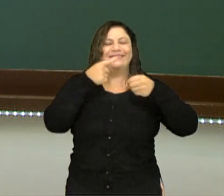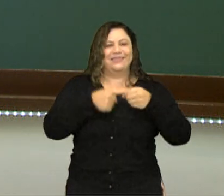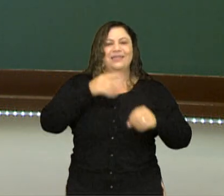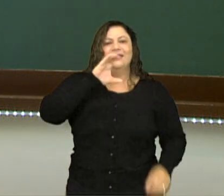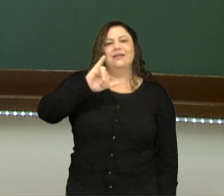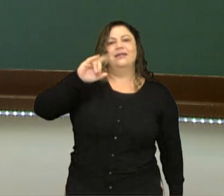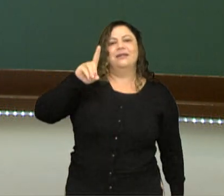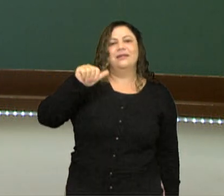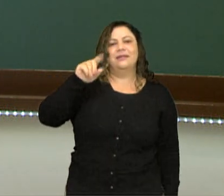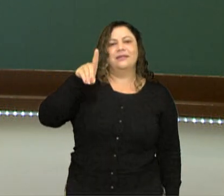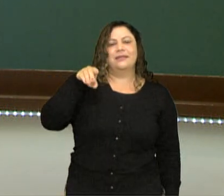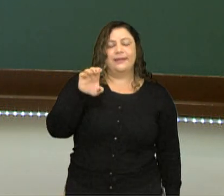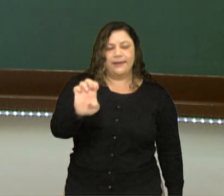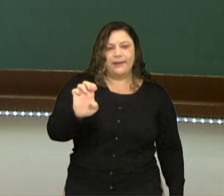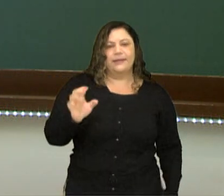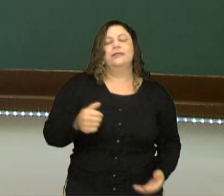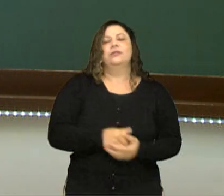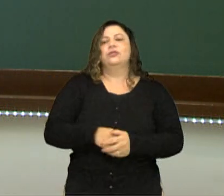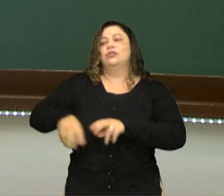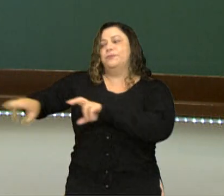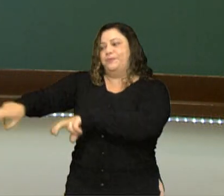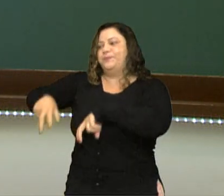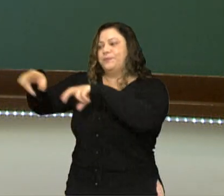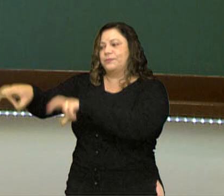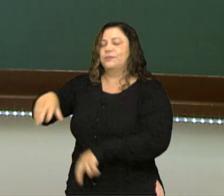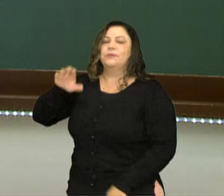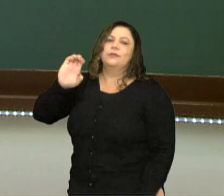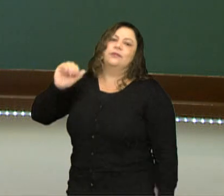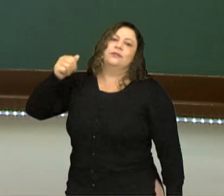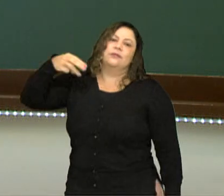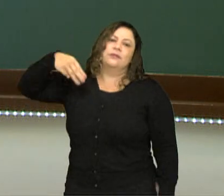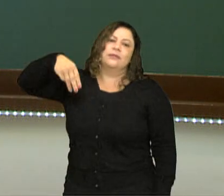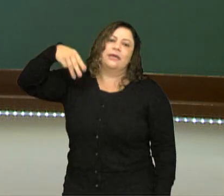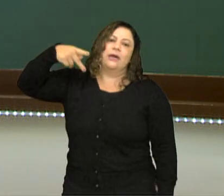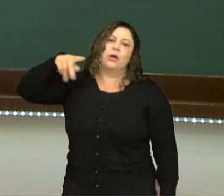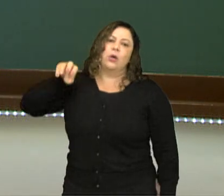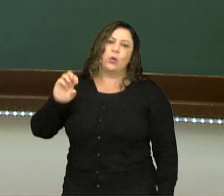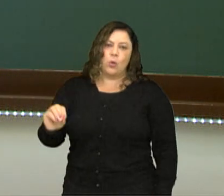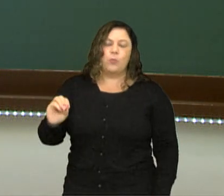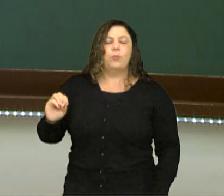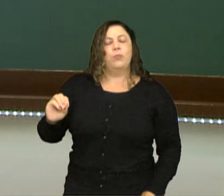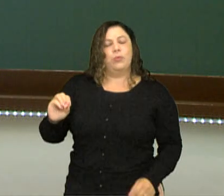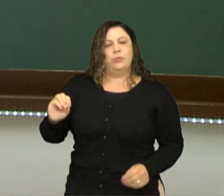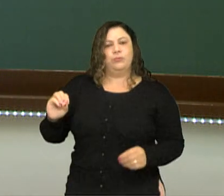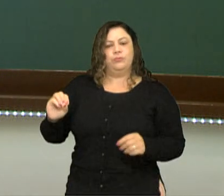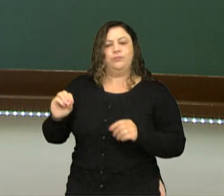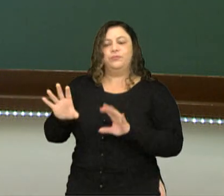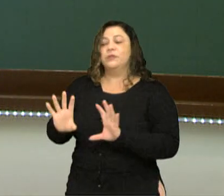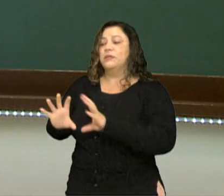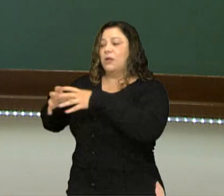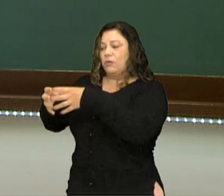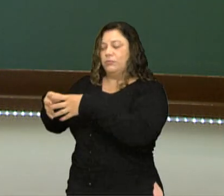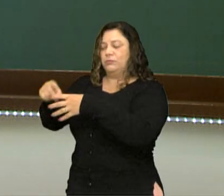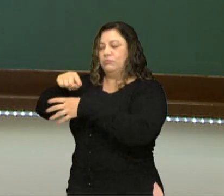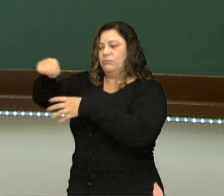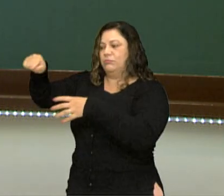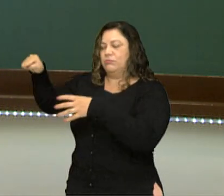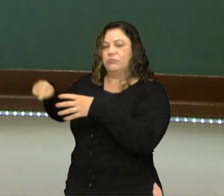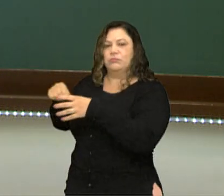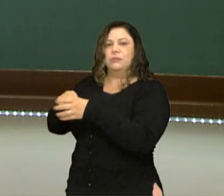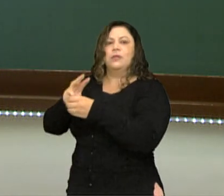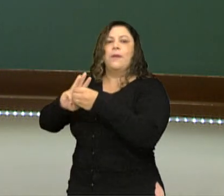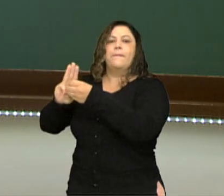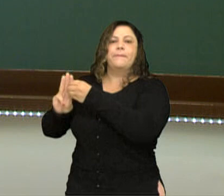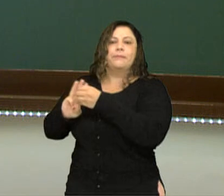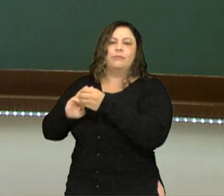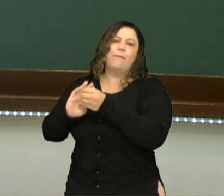parte urbana e de campo a parte rural. Esse conjunto de uma divisão a gente chama de município, por